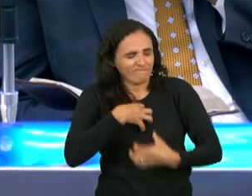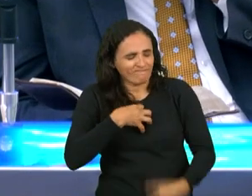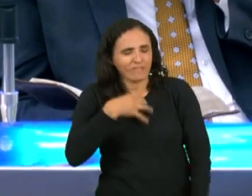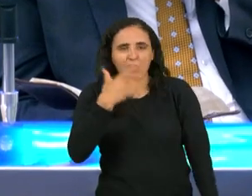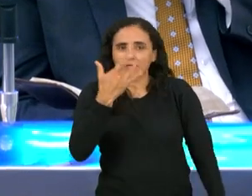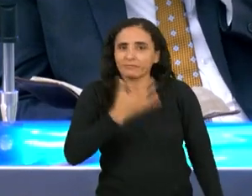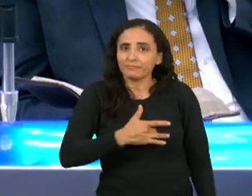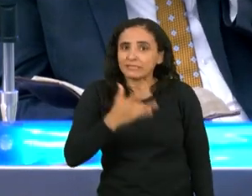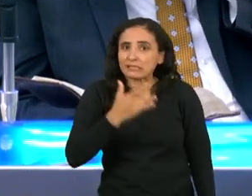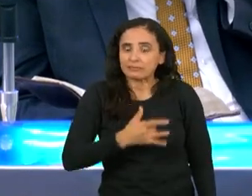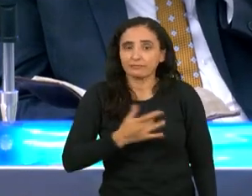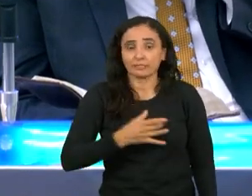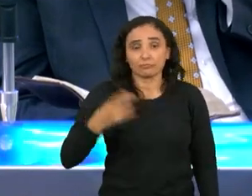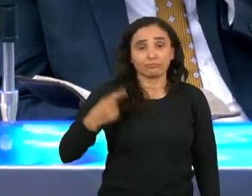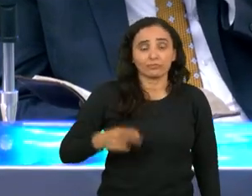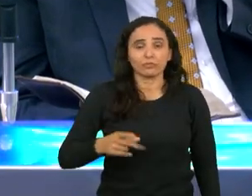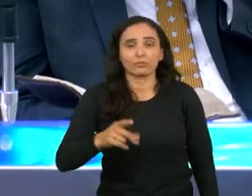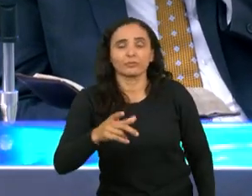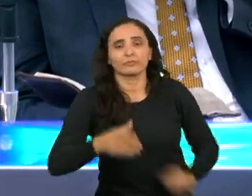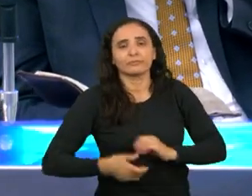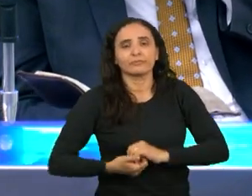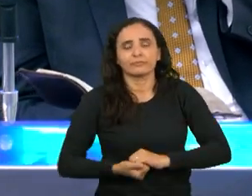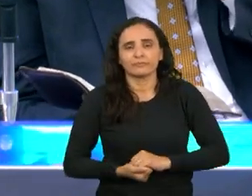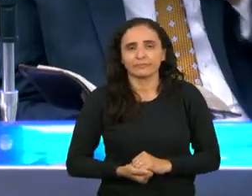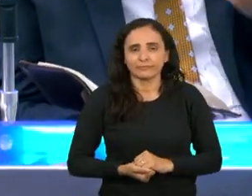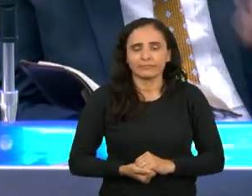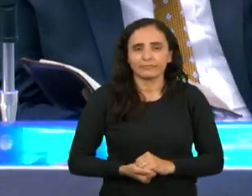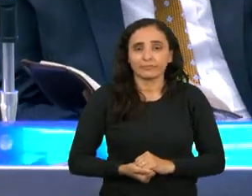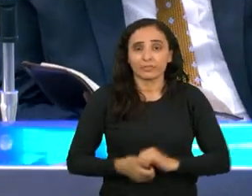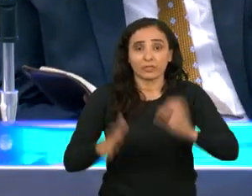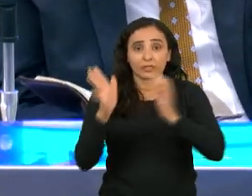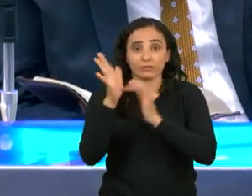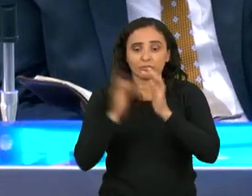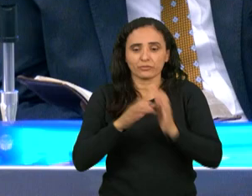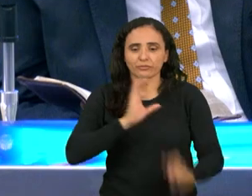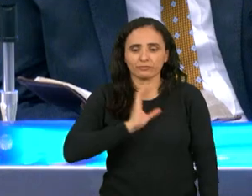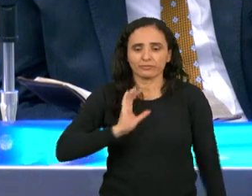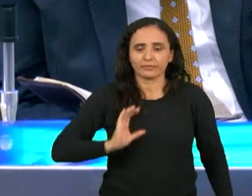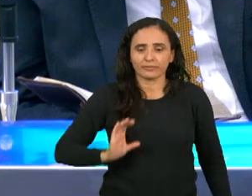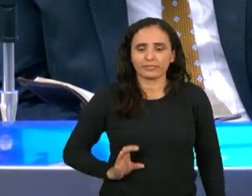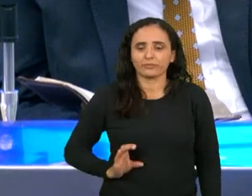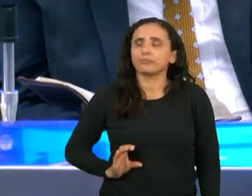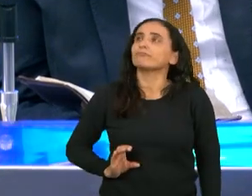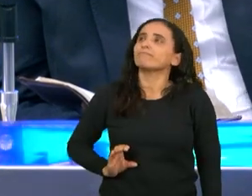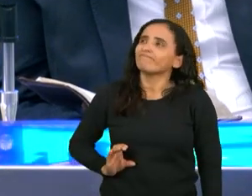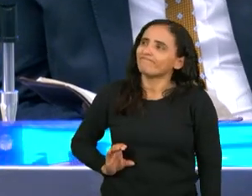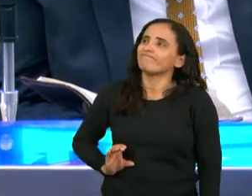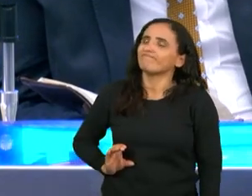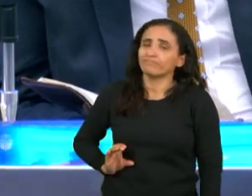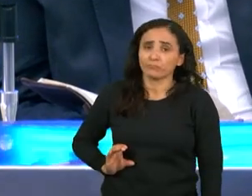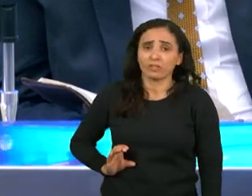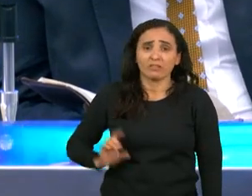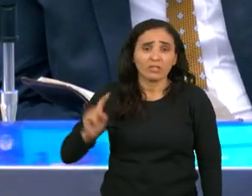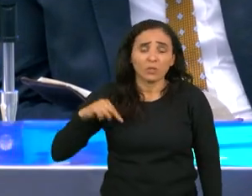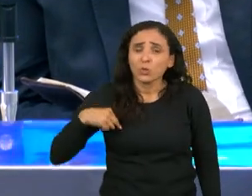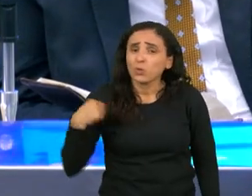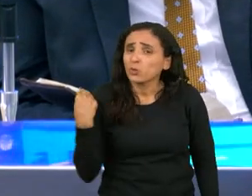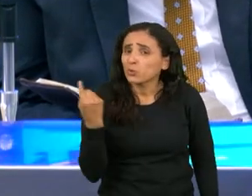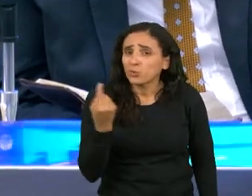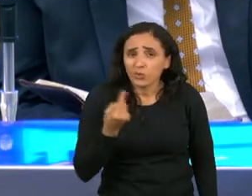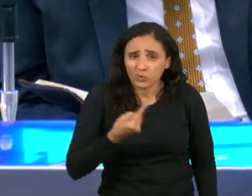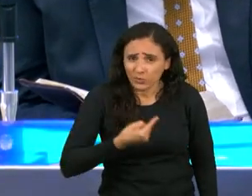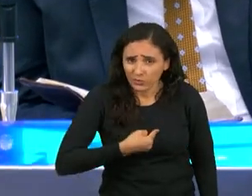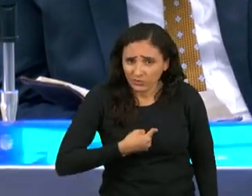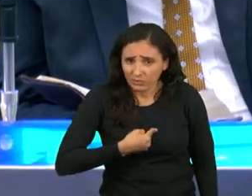conosco em quem em Cristo Jesus então irmãos nós passamos por